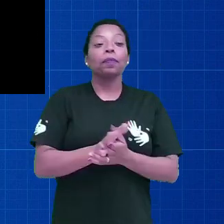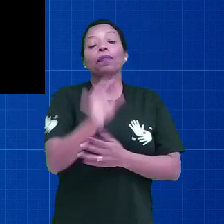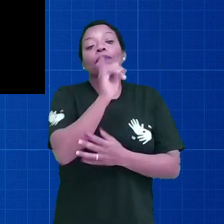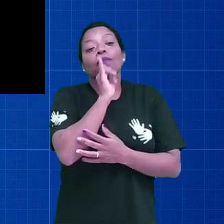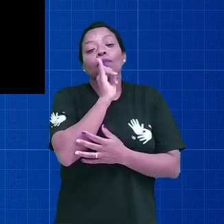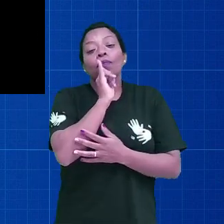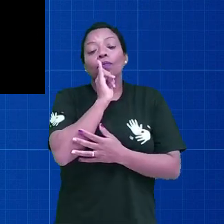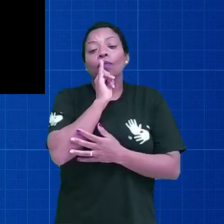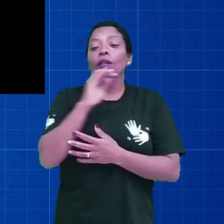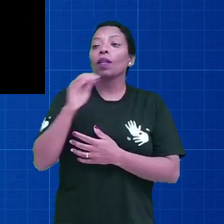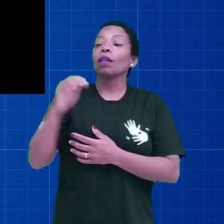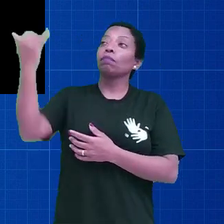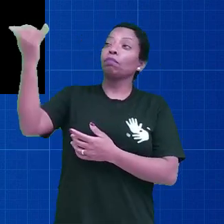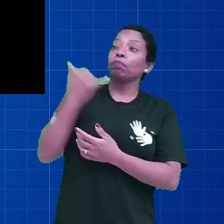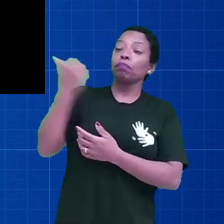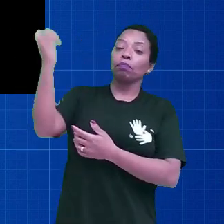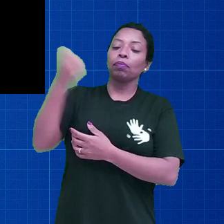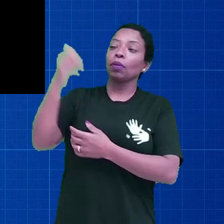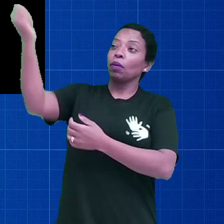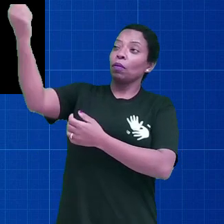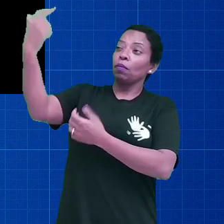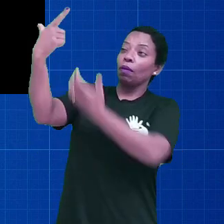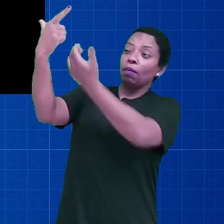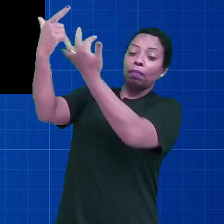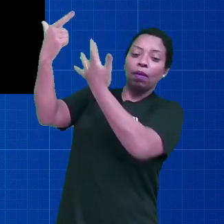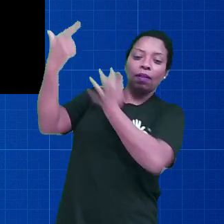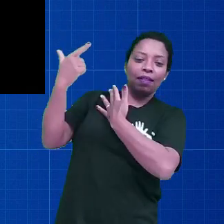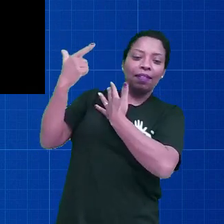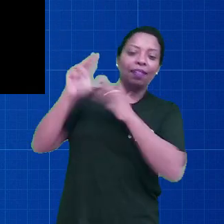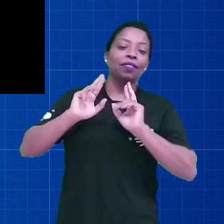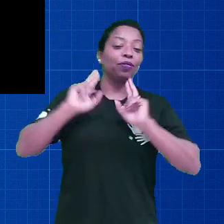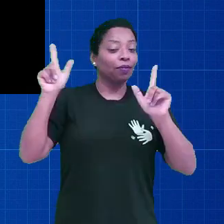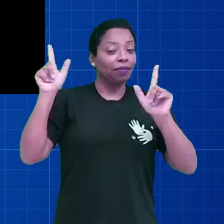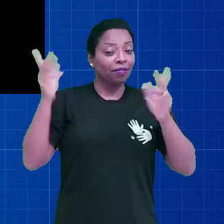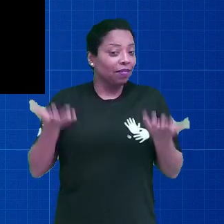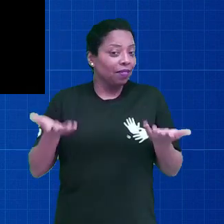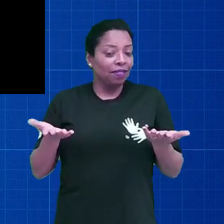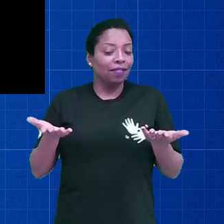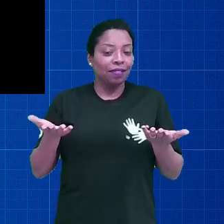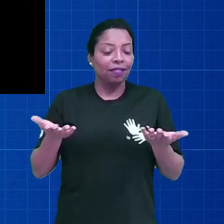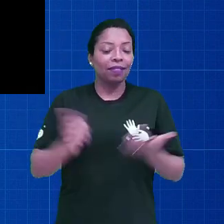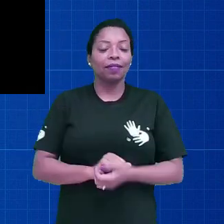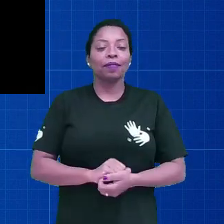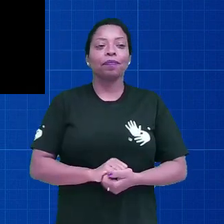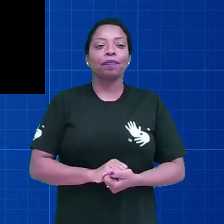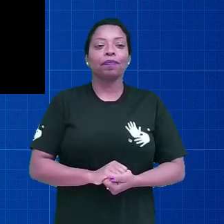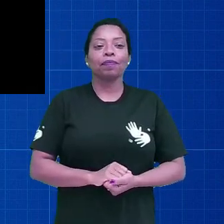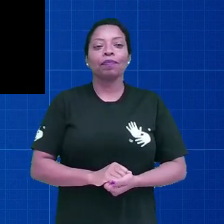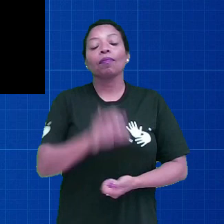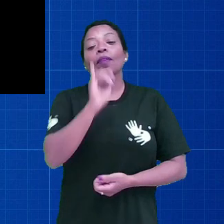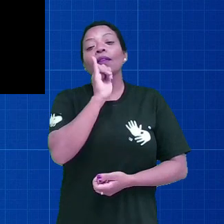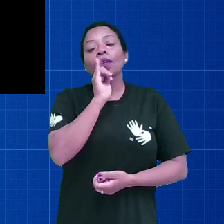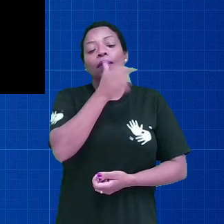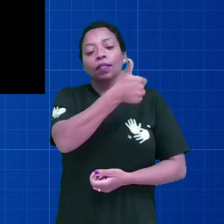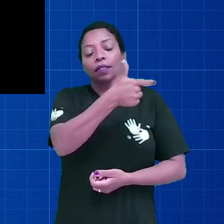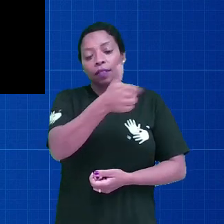de energia que chega até a Terra é diferente dessa. E isso, cada 100 mil